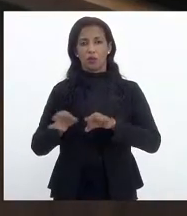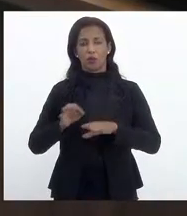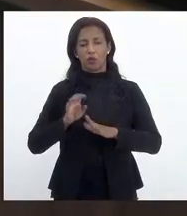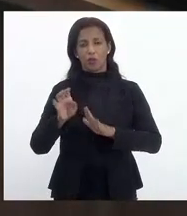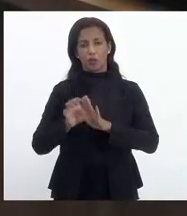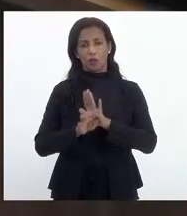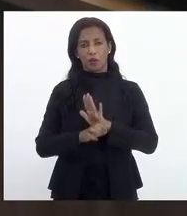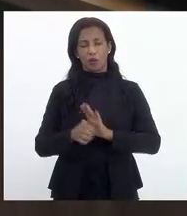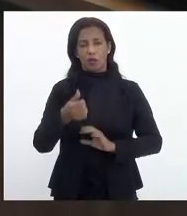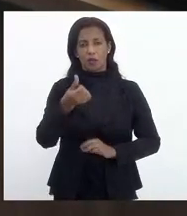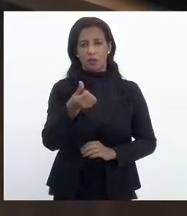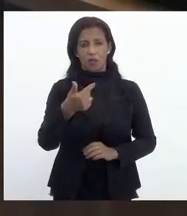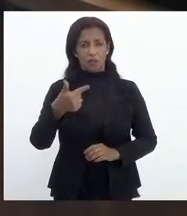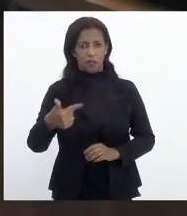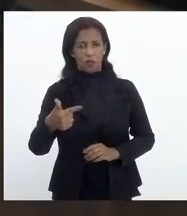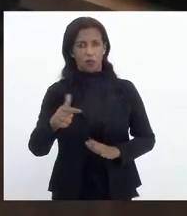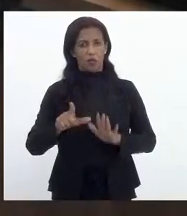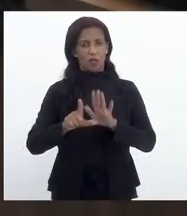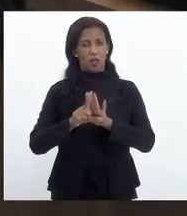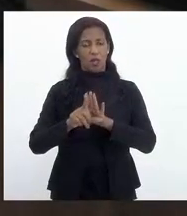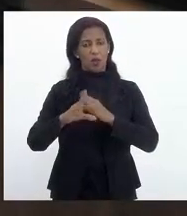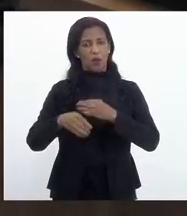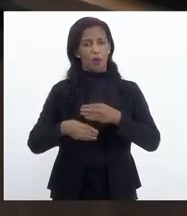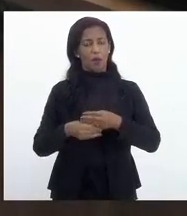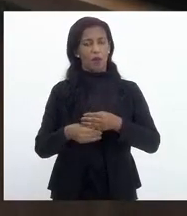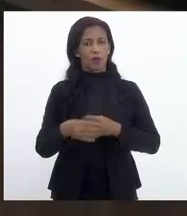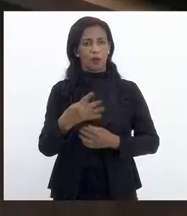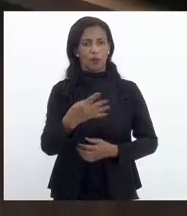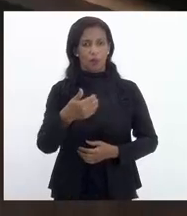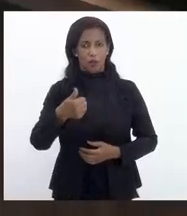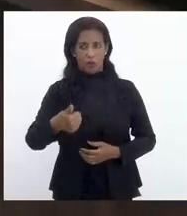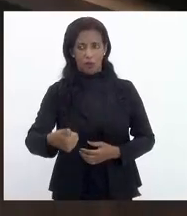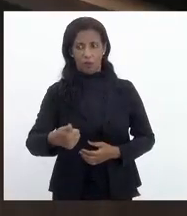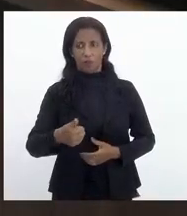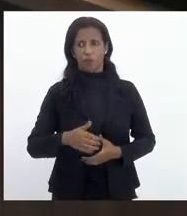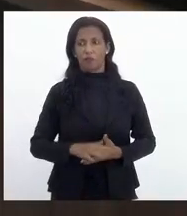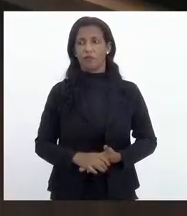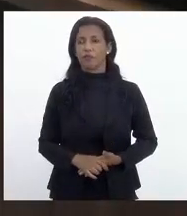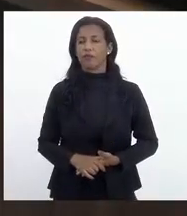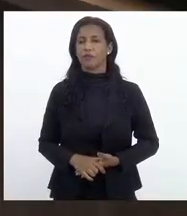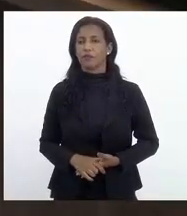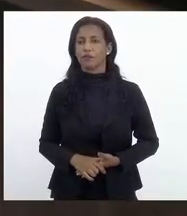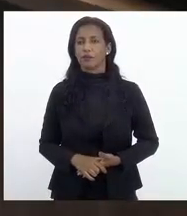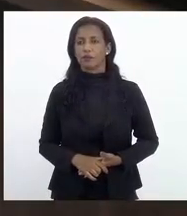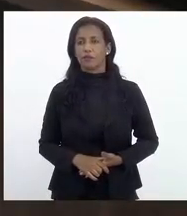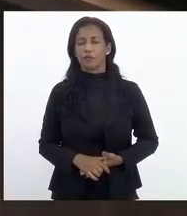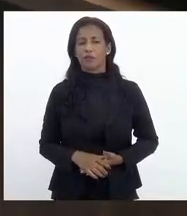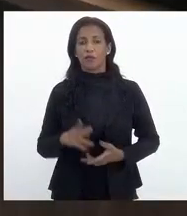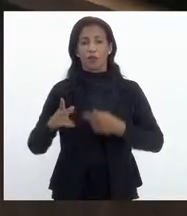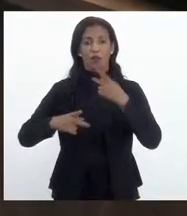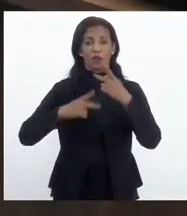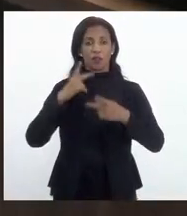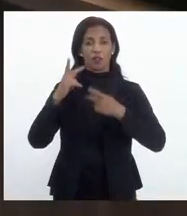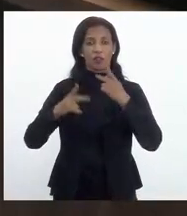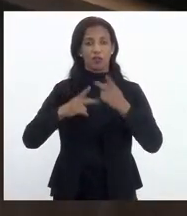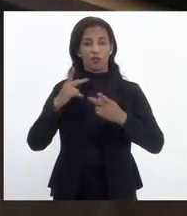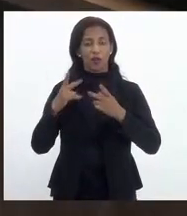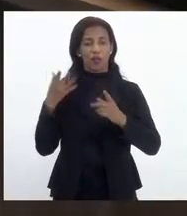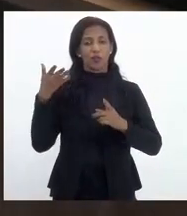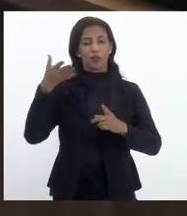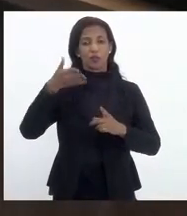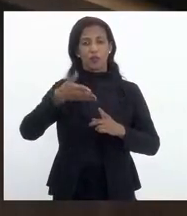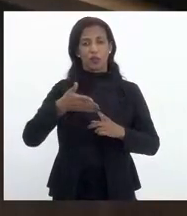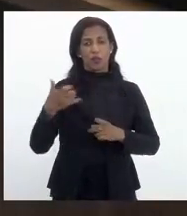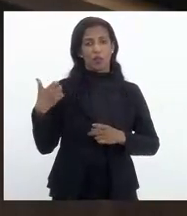constitucional 62 e do projeto de lei complementar 49 a gente quer excluir tudo a gente quer falar ou exclusivamente